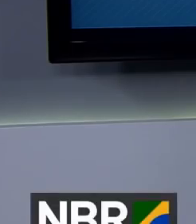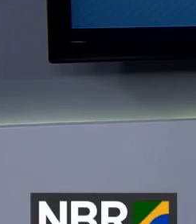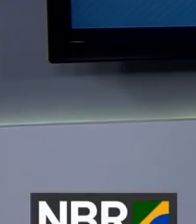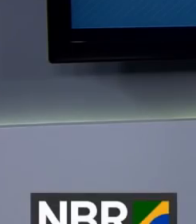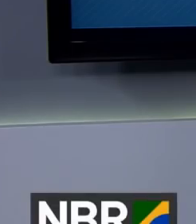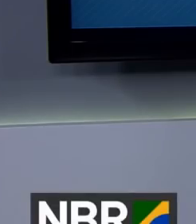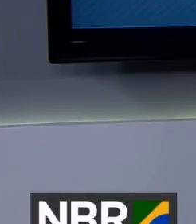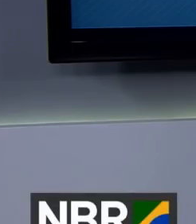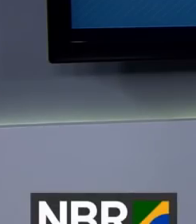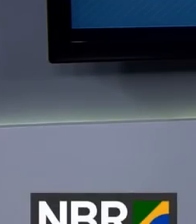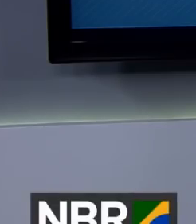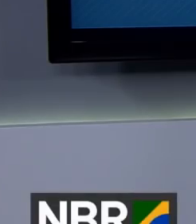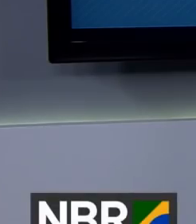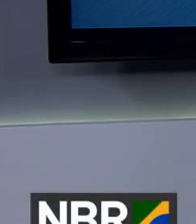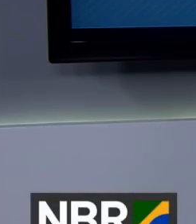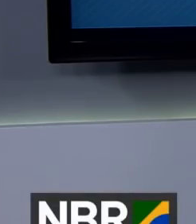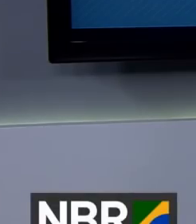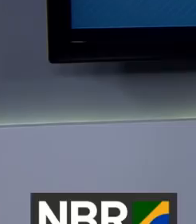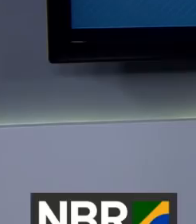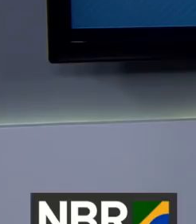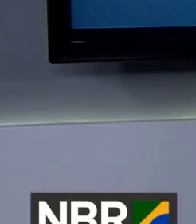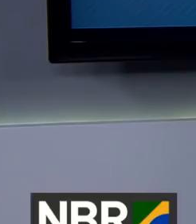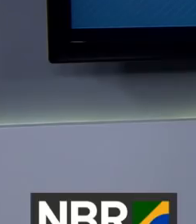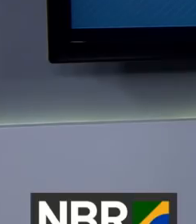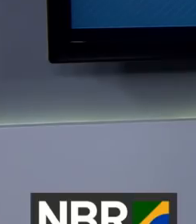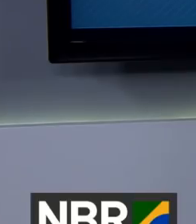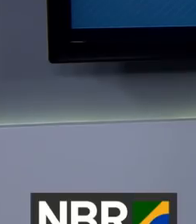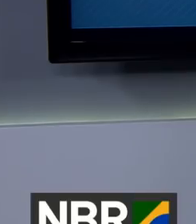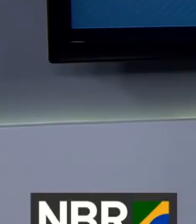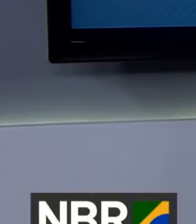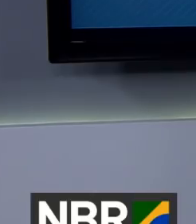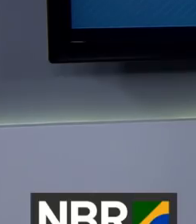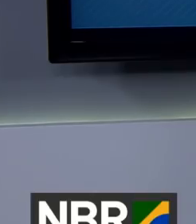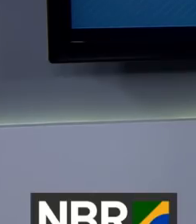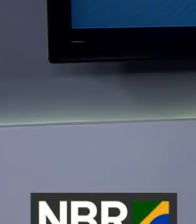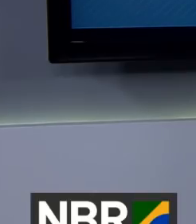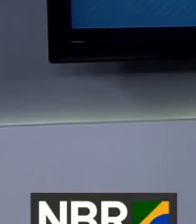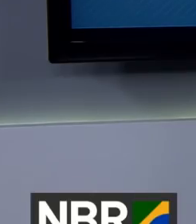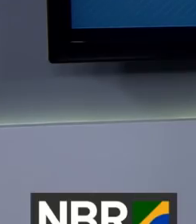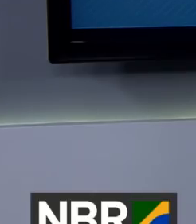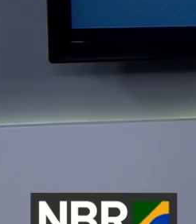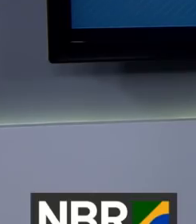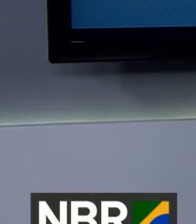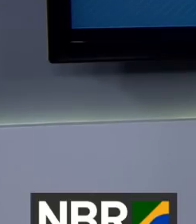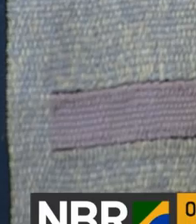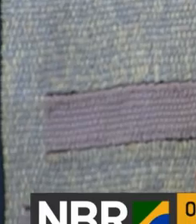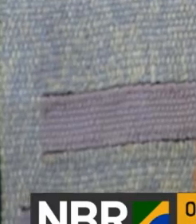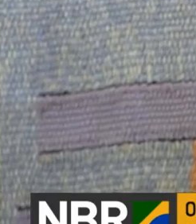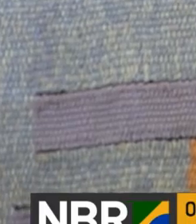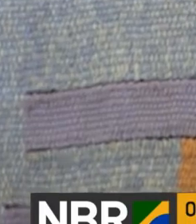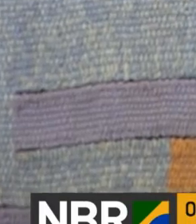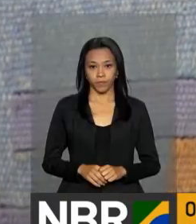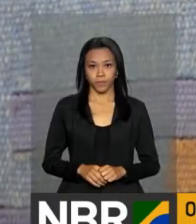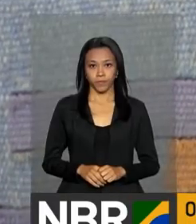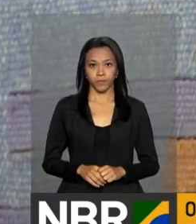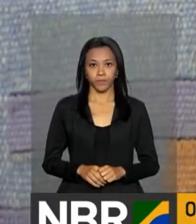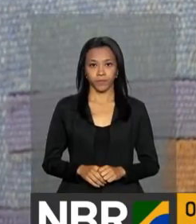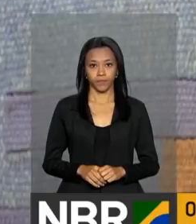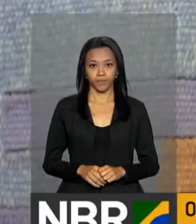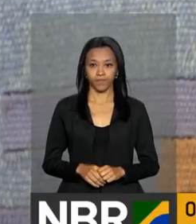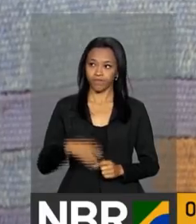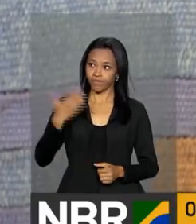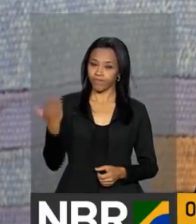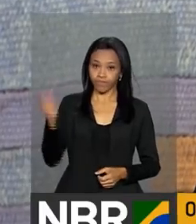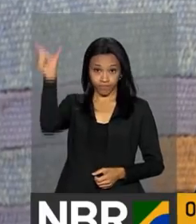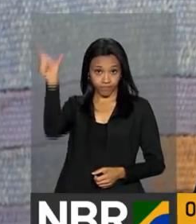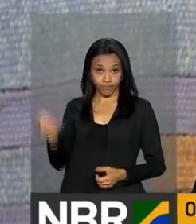A visita oficial terminou no Palácio Itamaraty, onde foi oferecido um almoço conforme a tradição. Excelentíssimo senhor